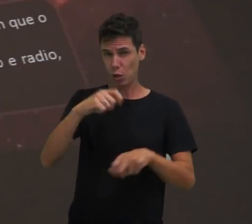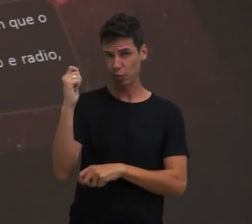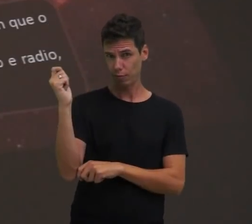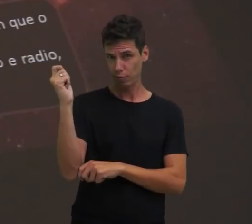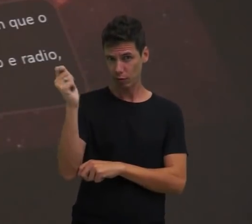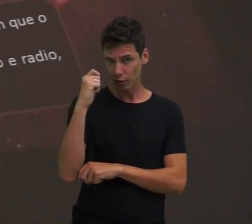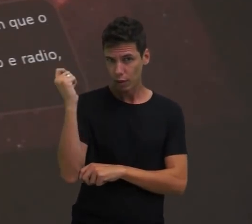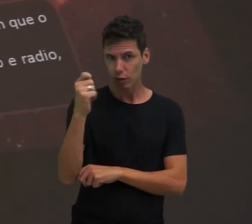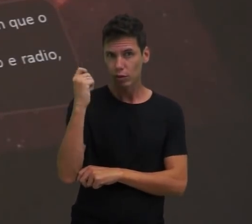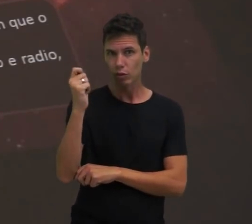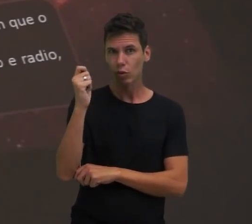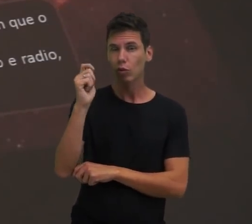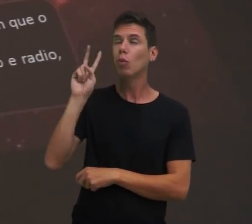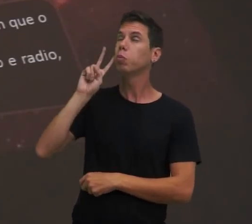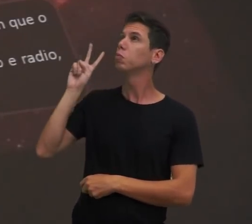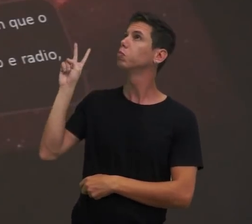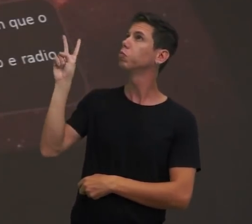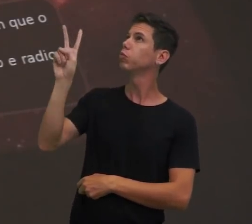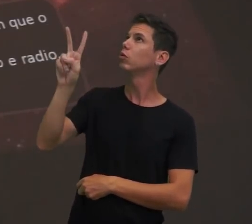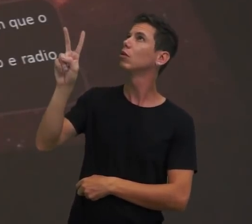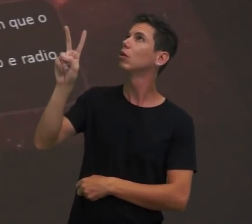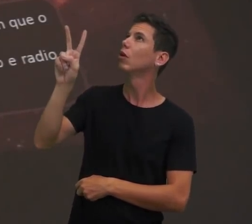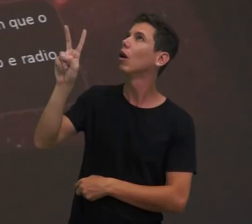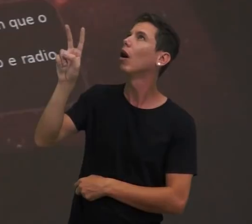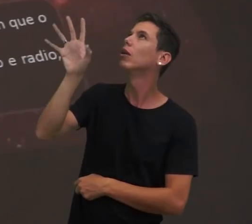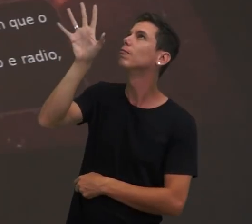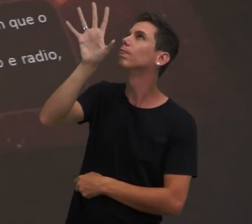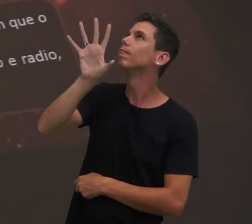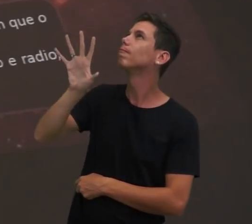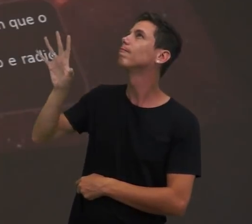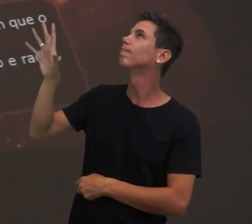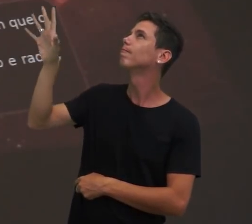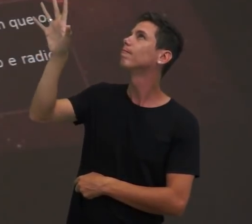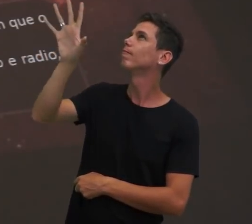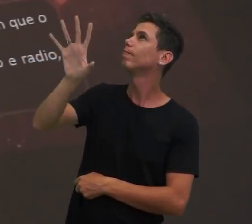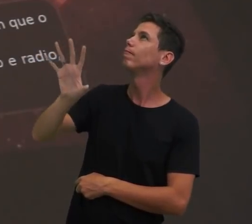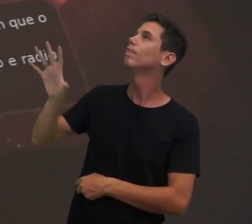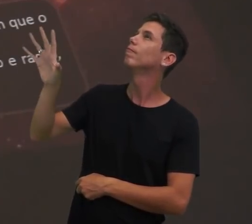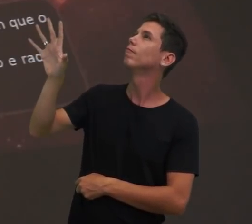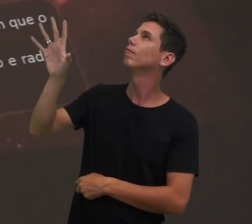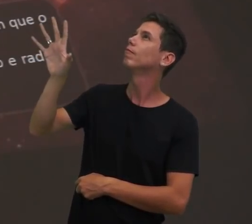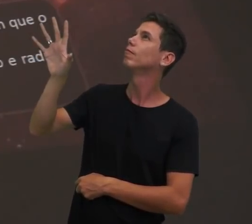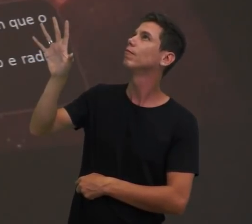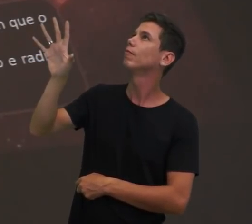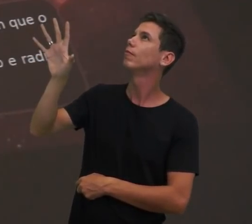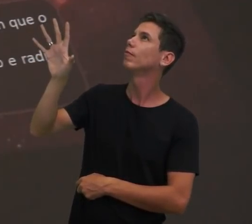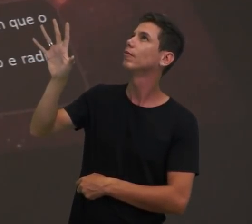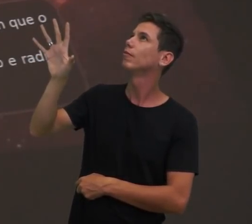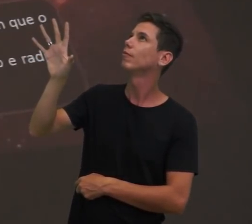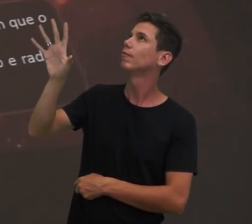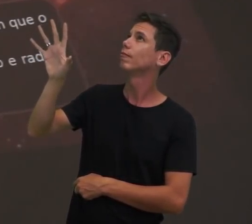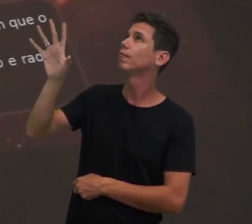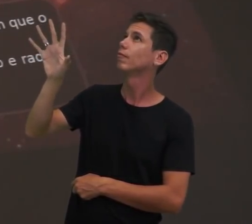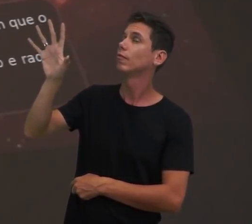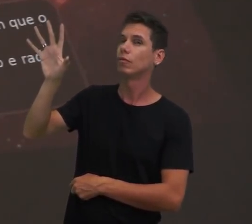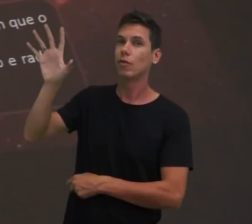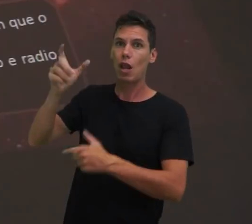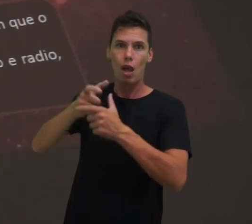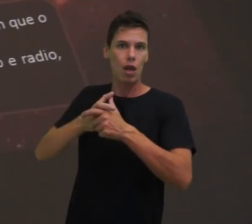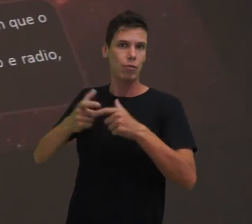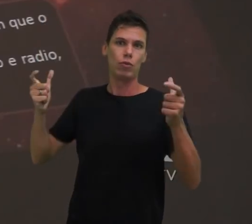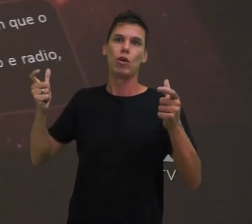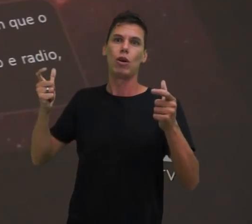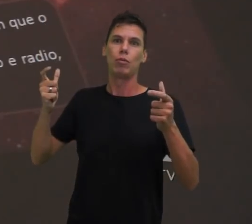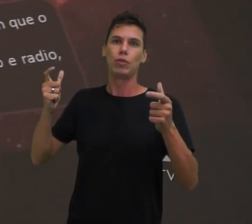bem claramente isso, tá? Tu vê as nuvens de poeira numa dada região assim do disco da Via Láctea. Tá? Então assim,